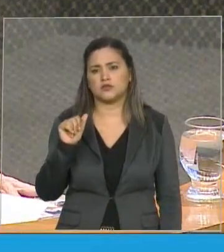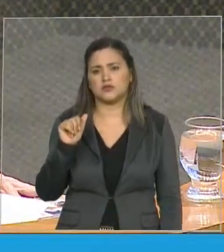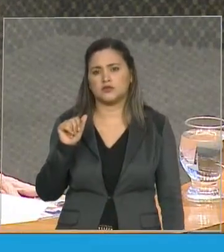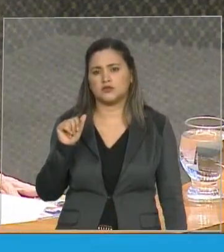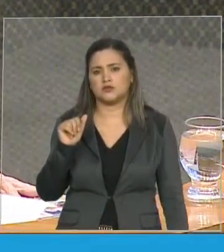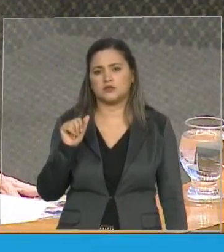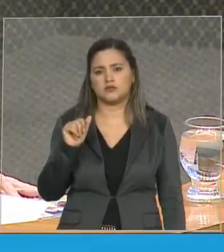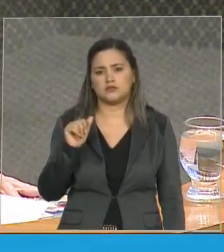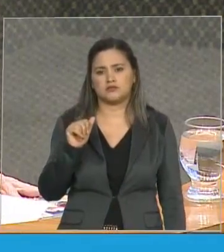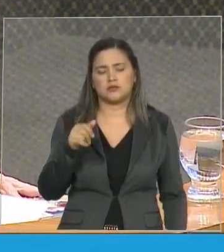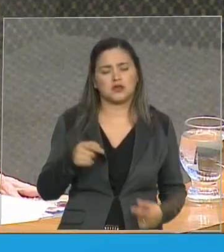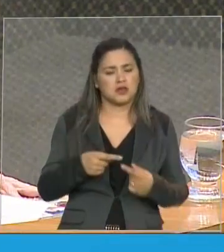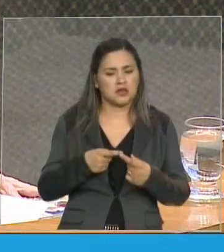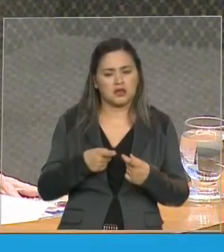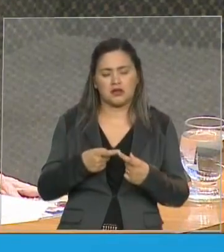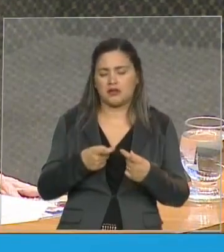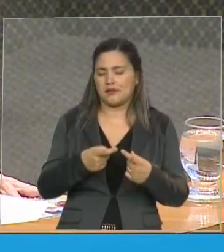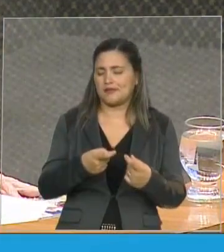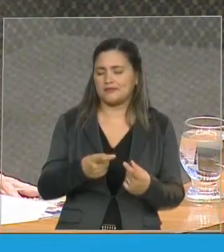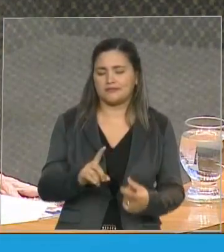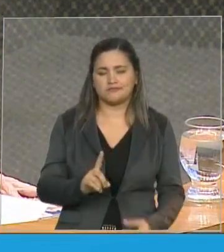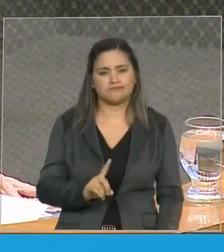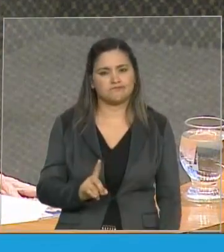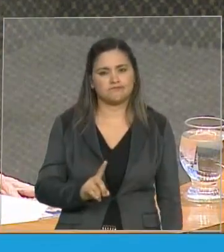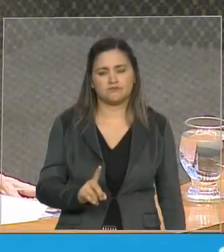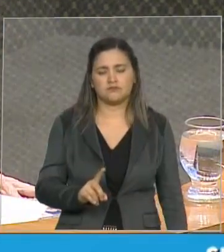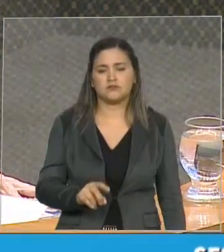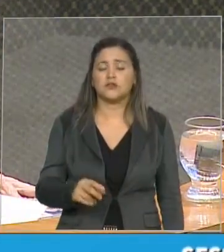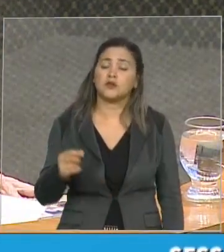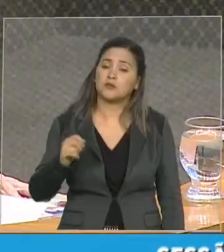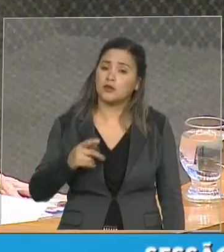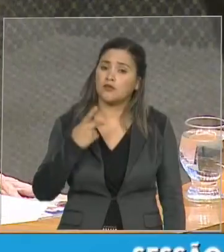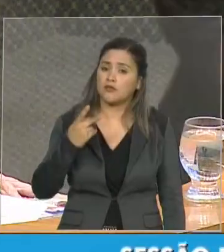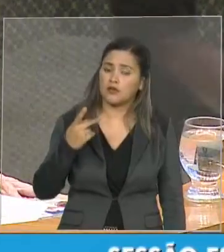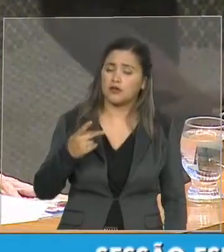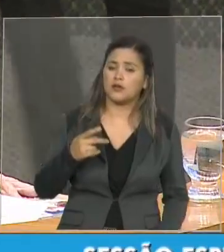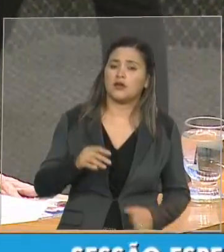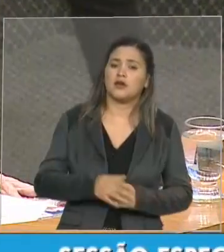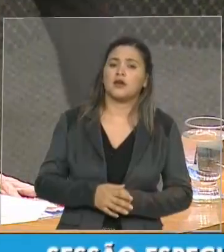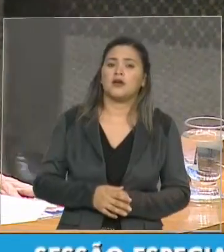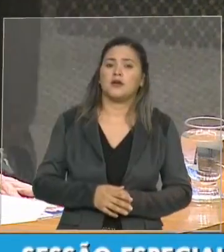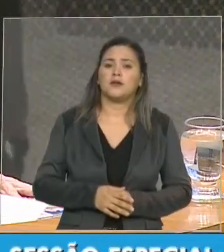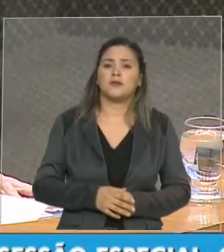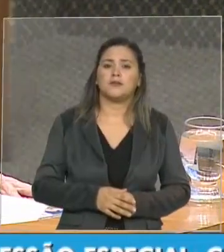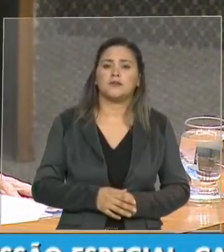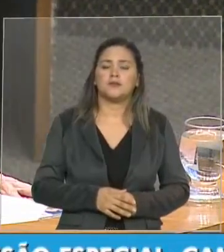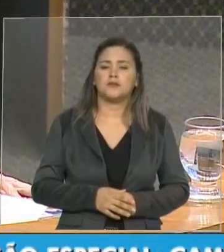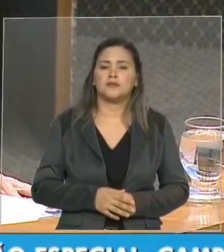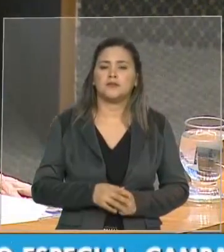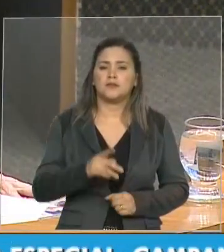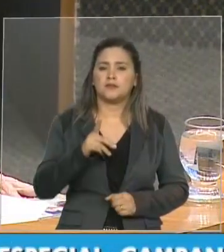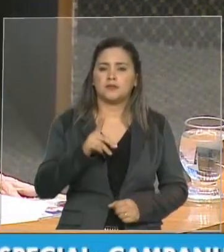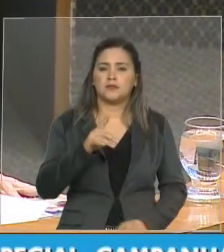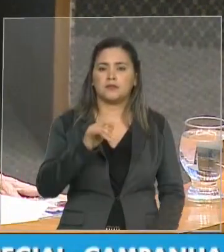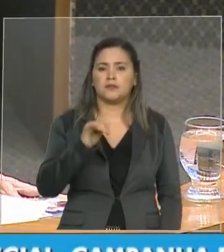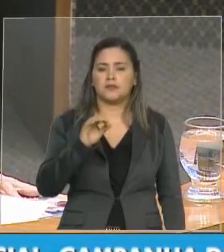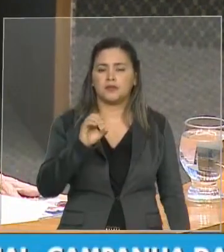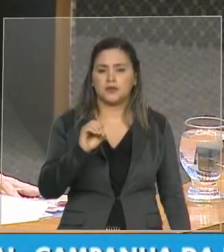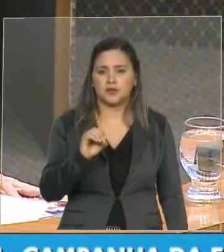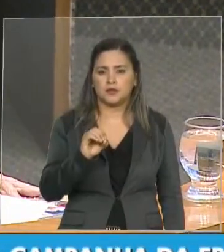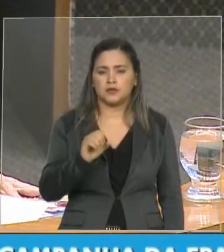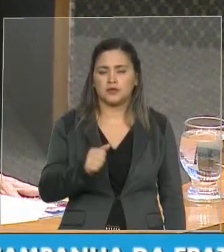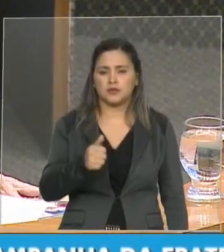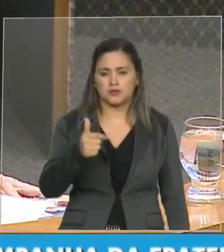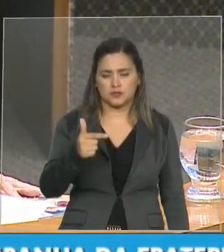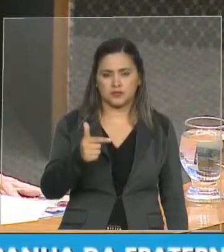do século passado, Pio XII, ele diz assim: com a paz, nada se perde. Com